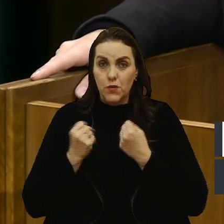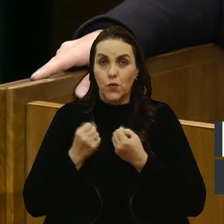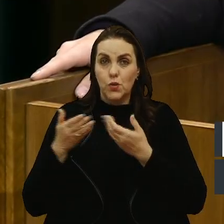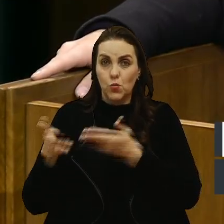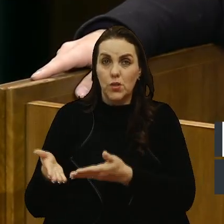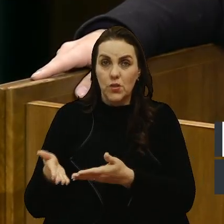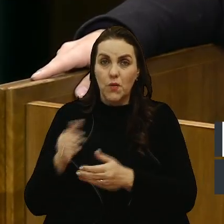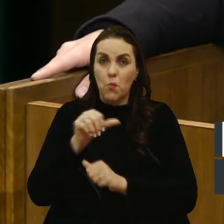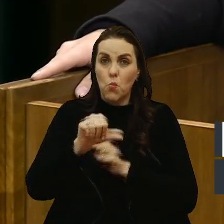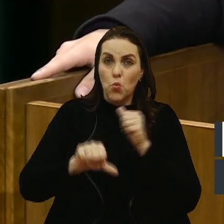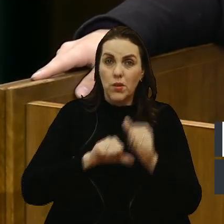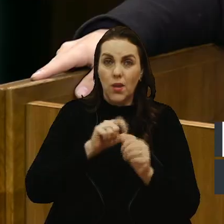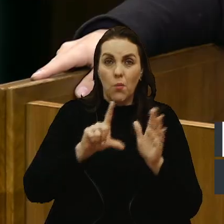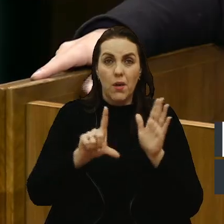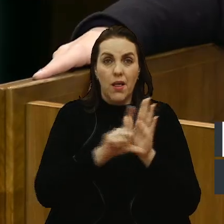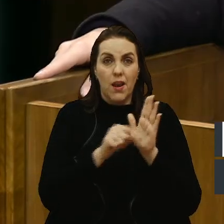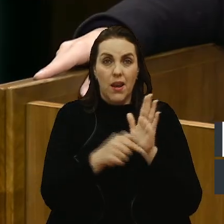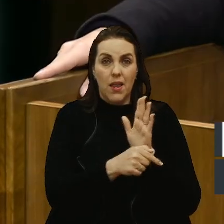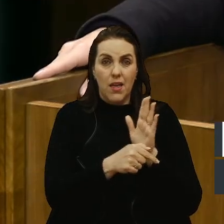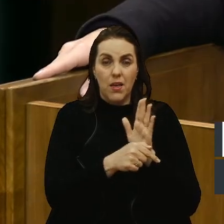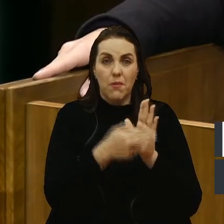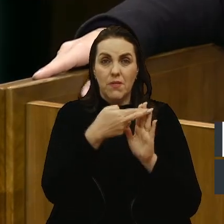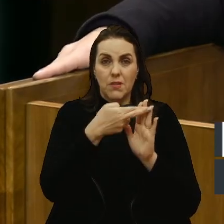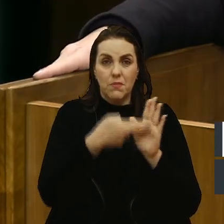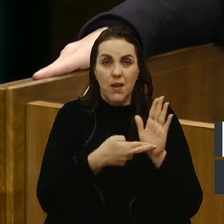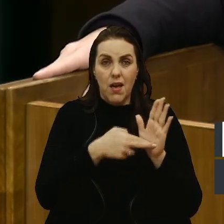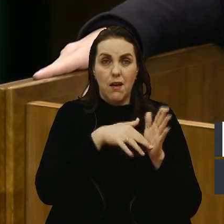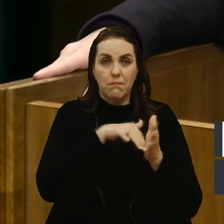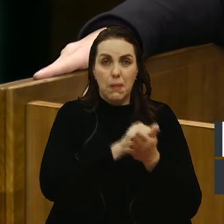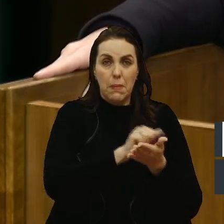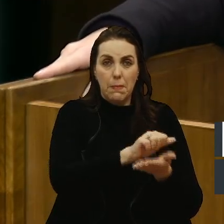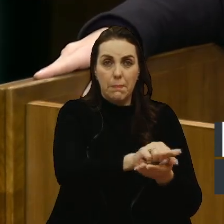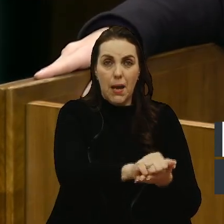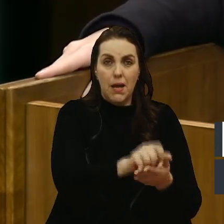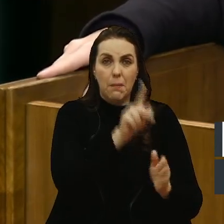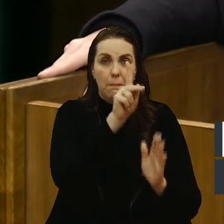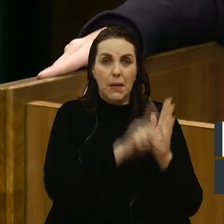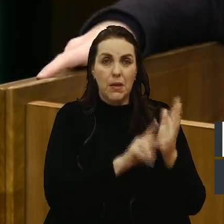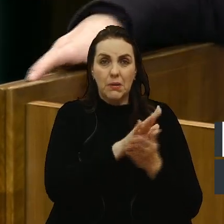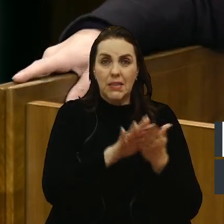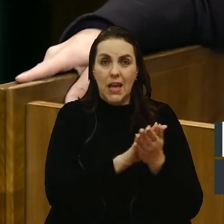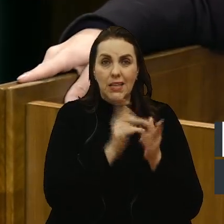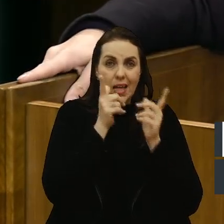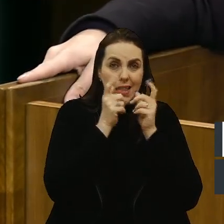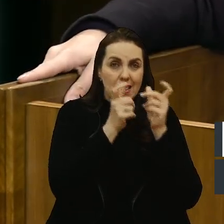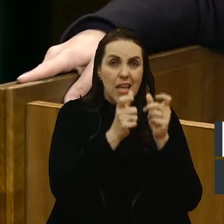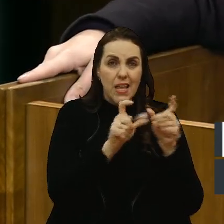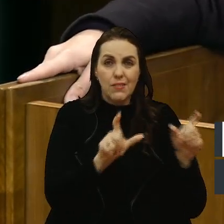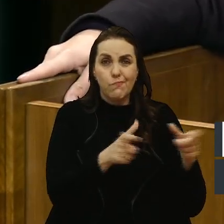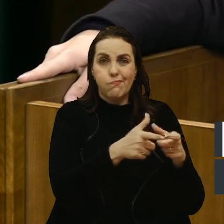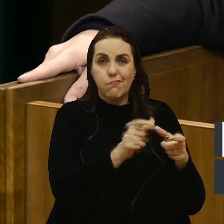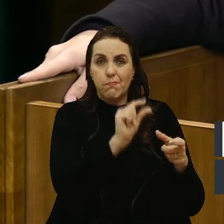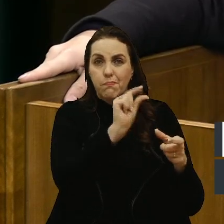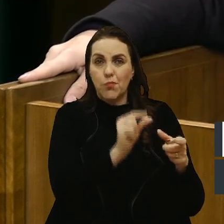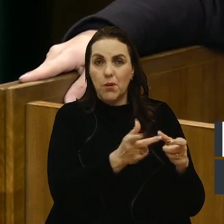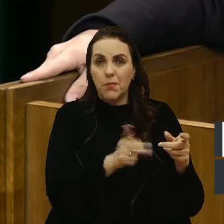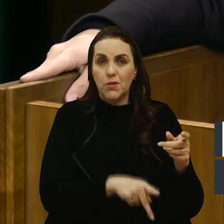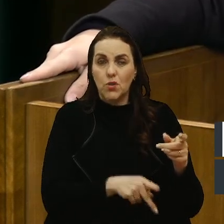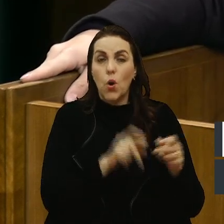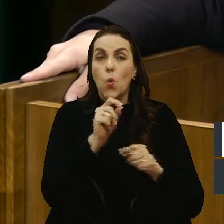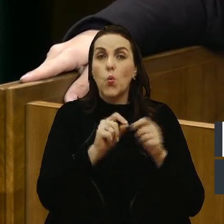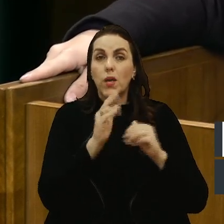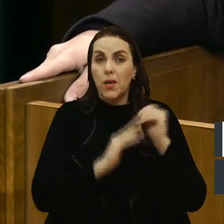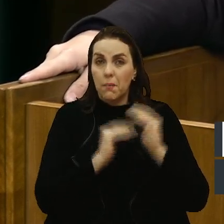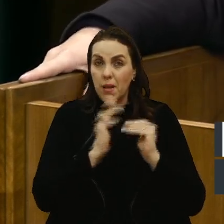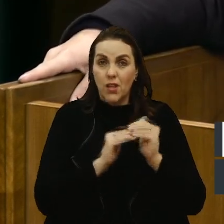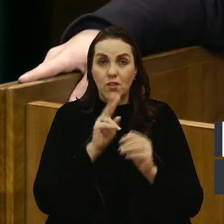para fazer uma regularização sem planejamento, atendendo a interesses de meia dúzia, que na prática o que vai acontecer, nobres colegas? Já coloco